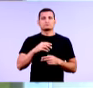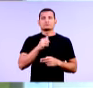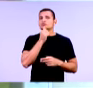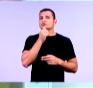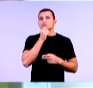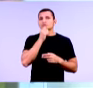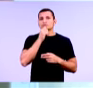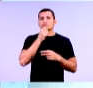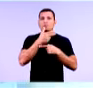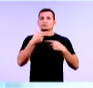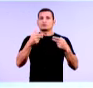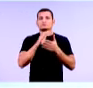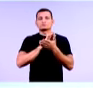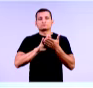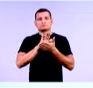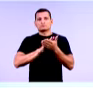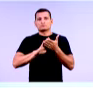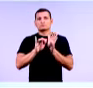a pouco, né?